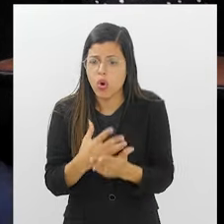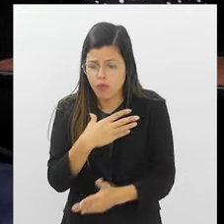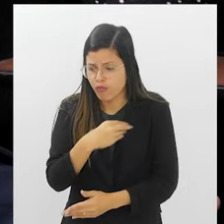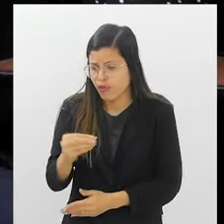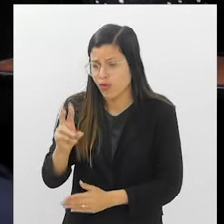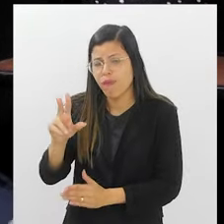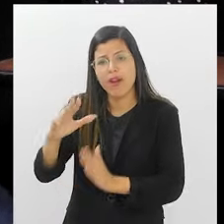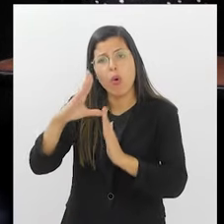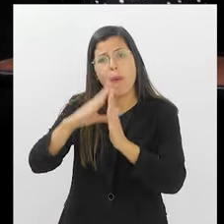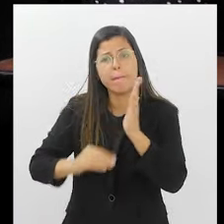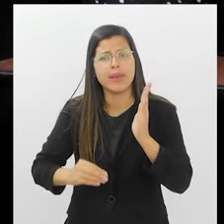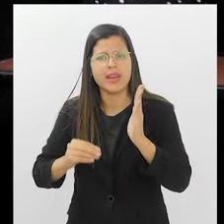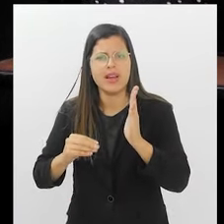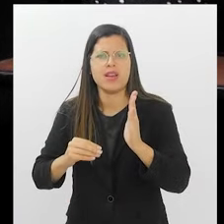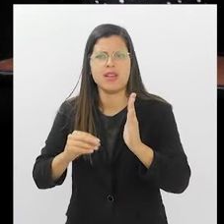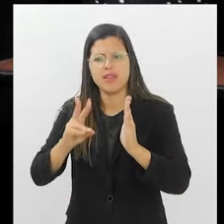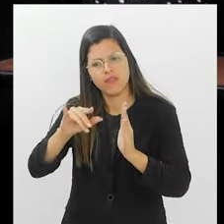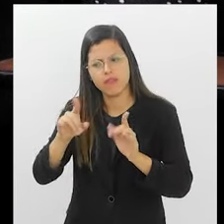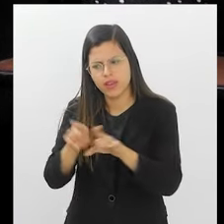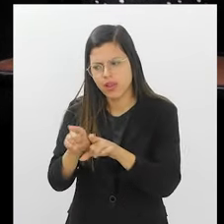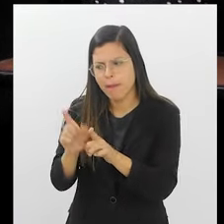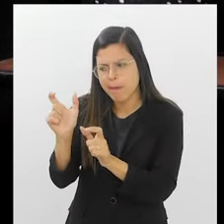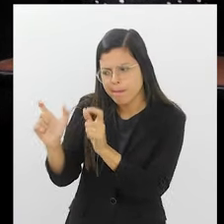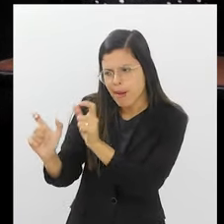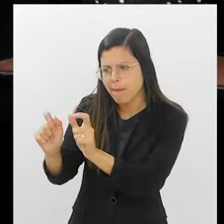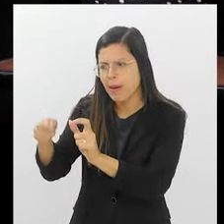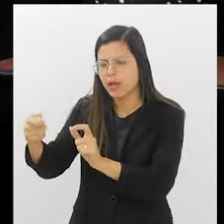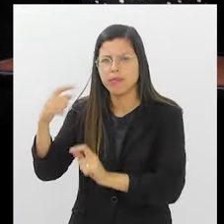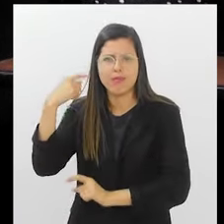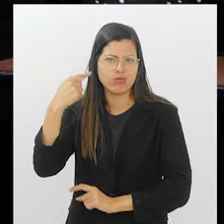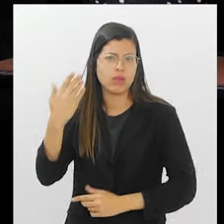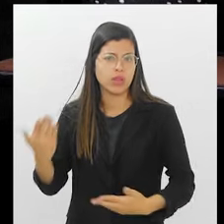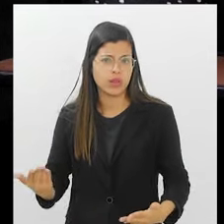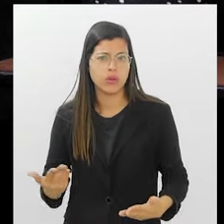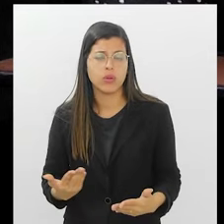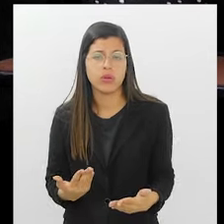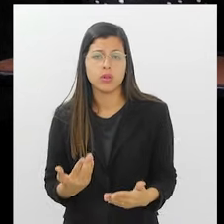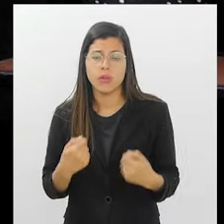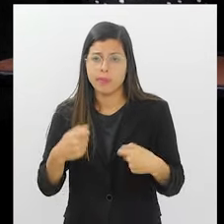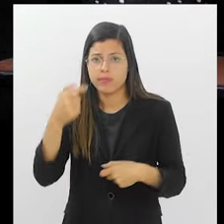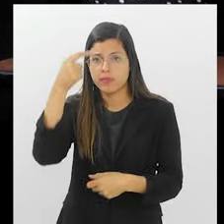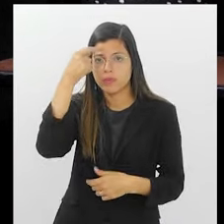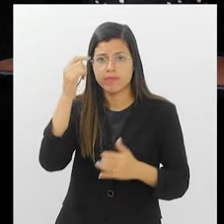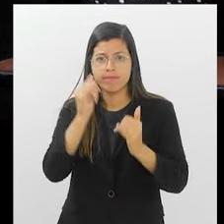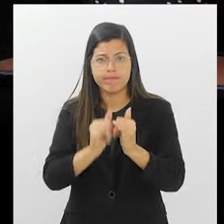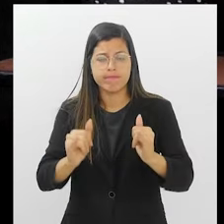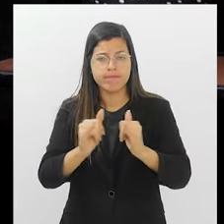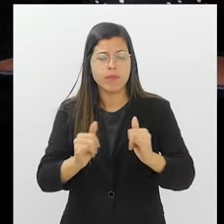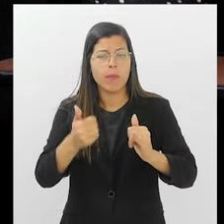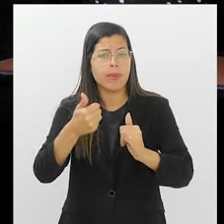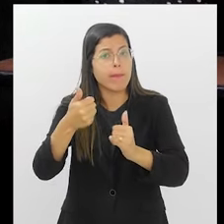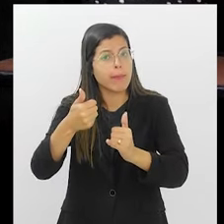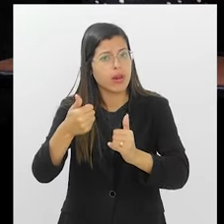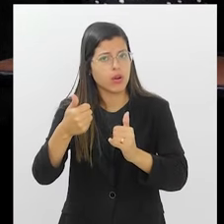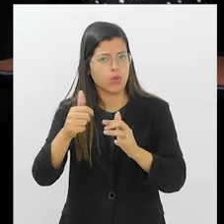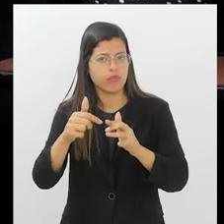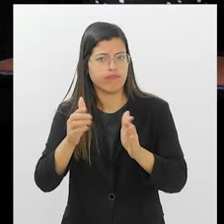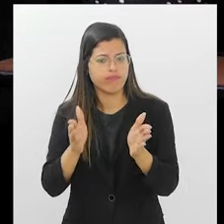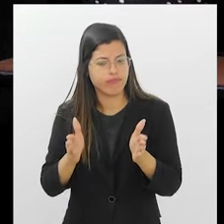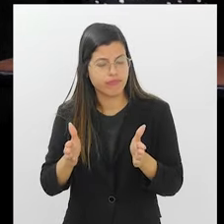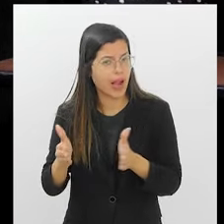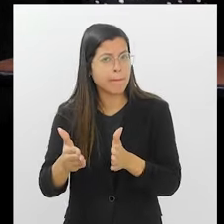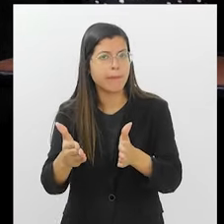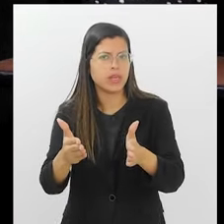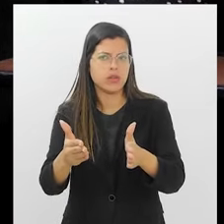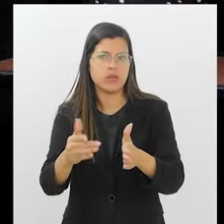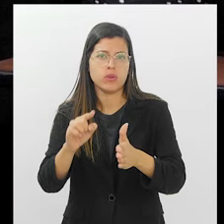outro de quê? De maluquinho, é o exemplo que ele vai seguir. Entendeu? Então, essa conscientização é o primeiro passo, tá?